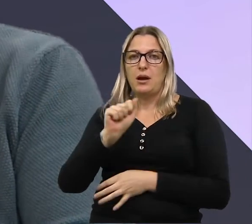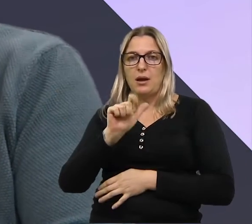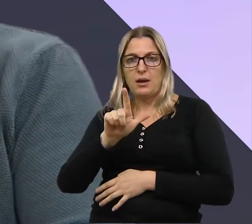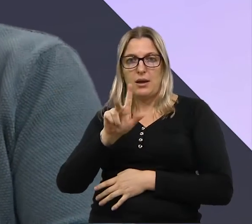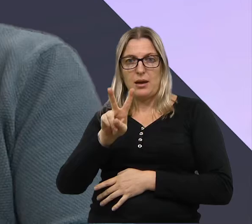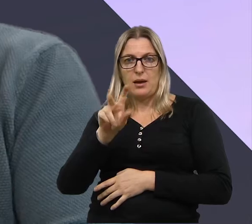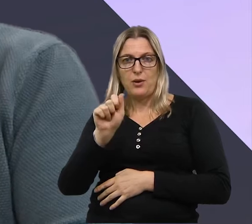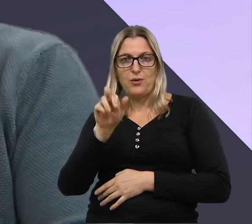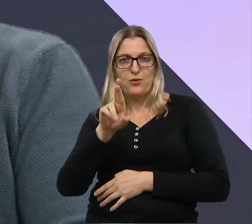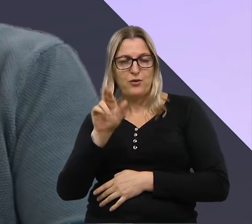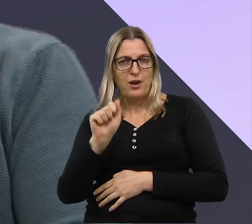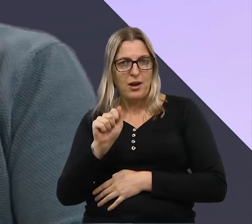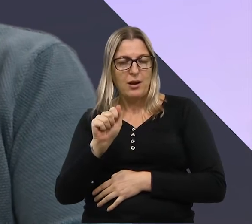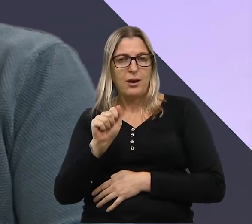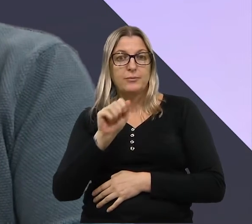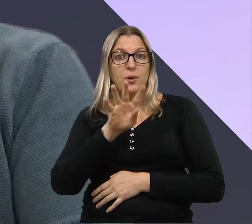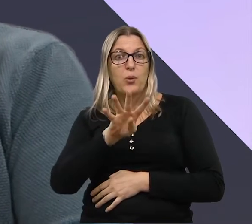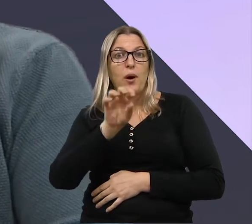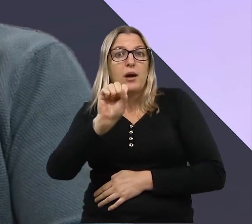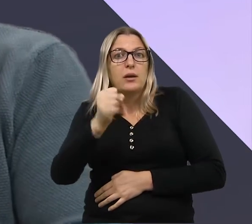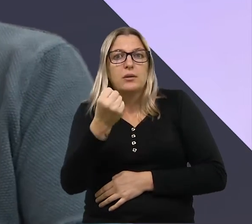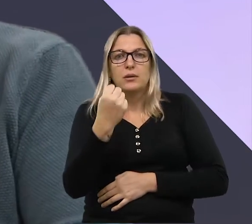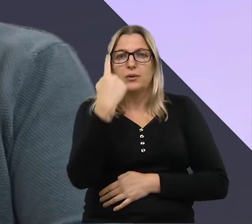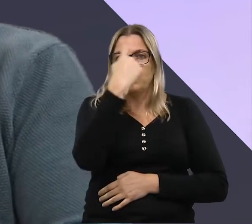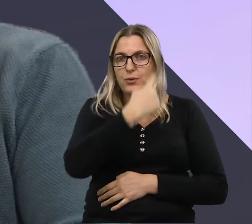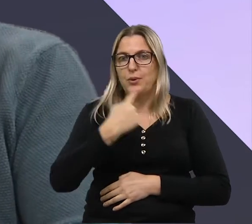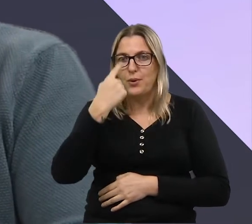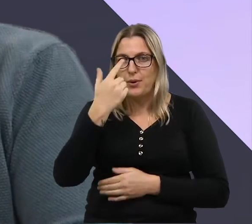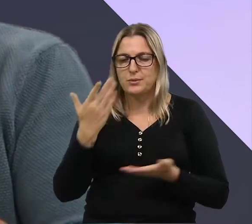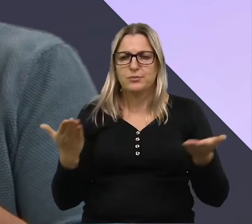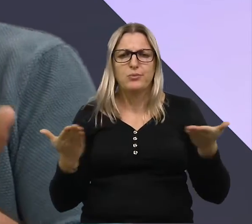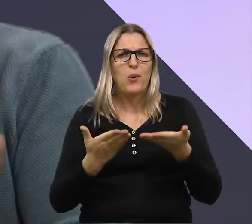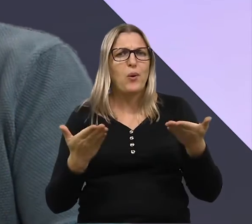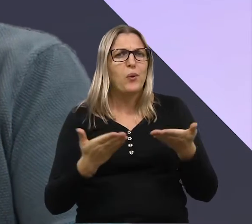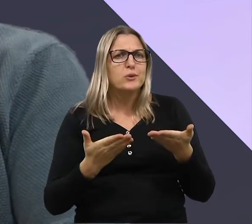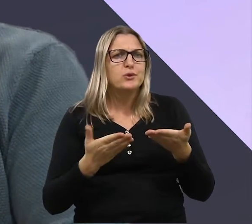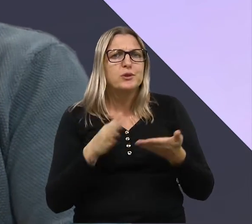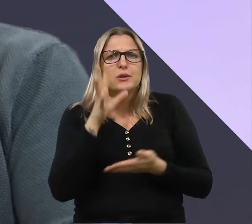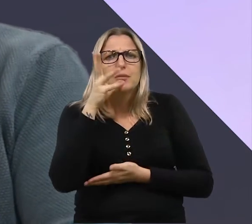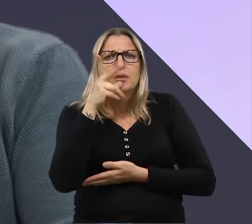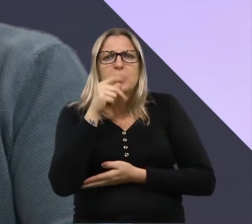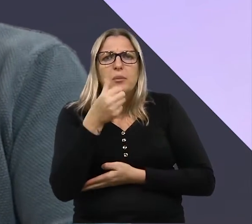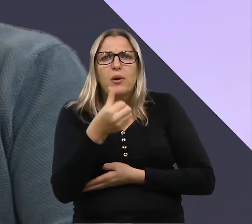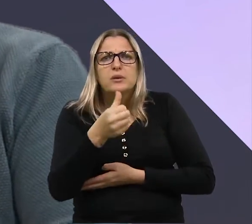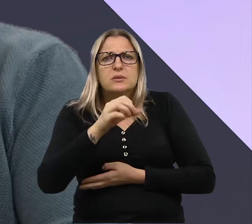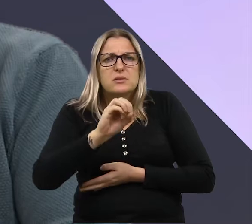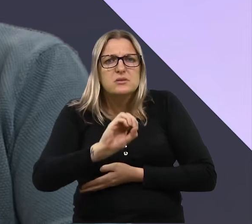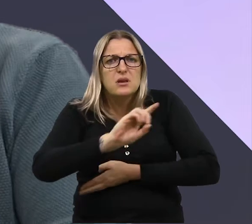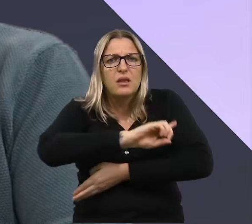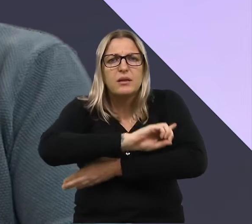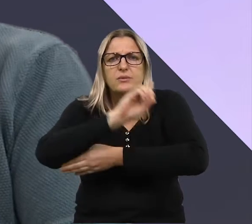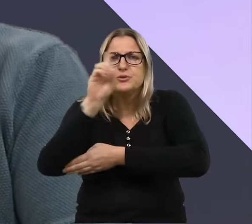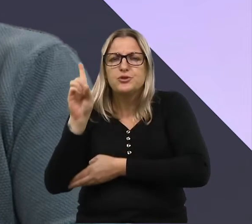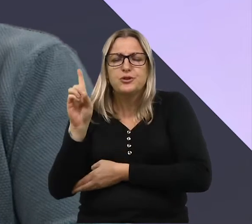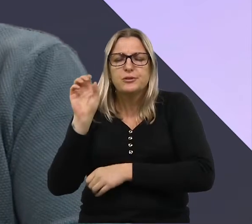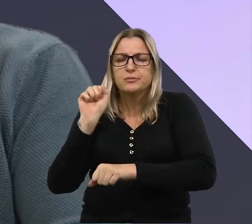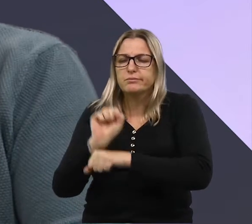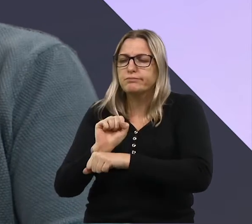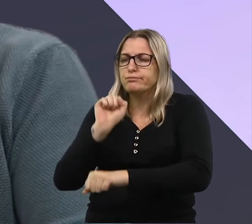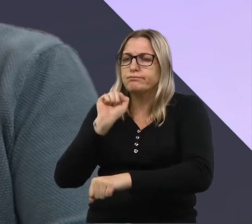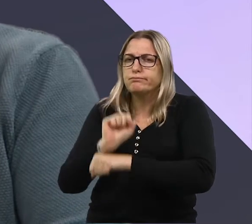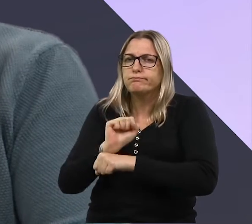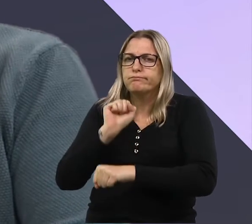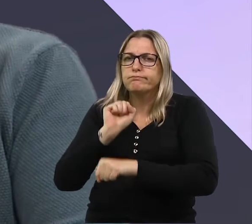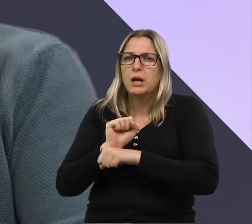48 horas hoje vai ter uma ideia nos tem casos que demora 60 dias aí né é uma espera